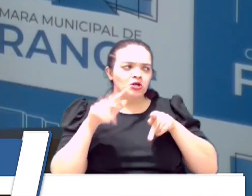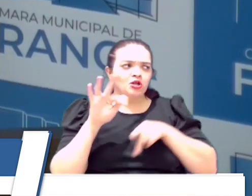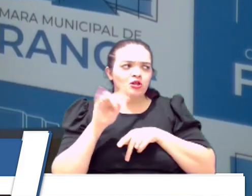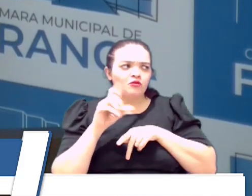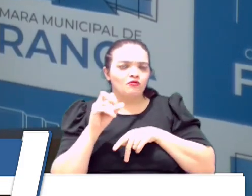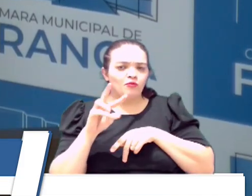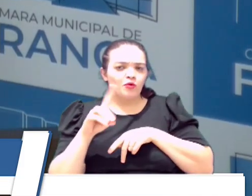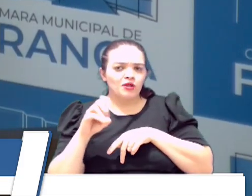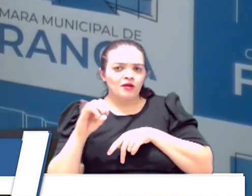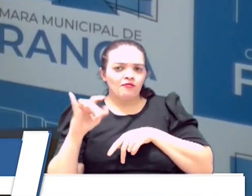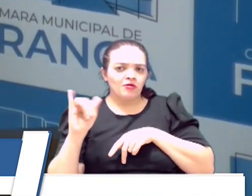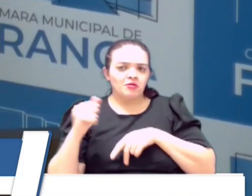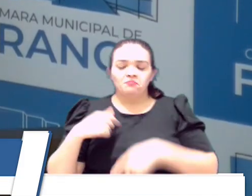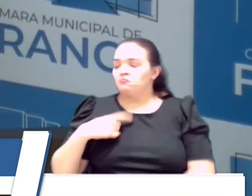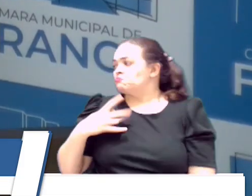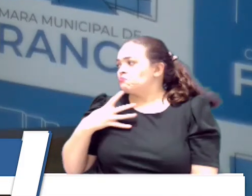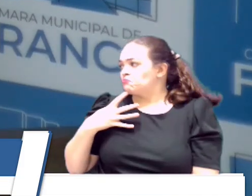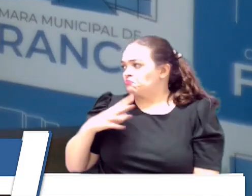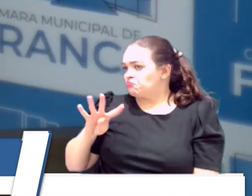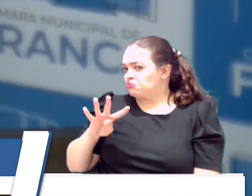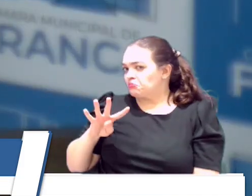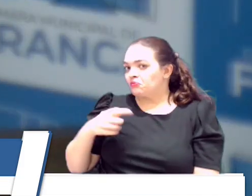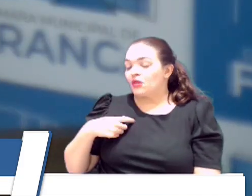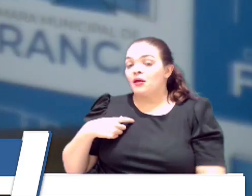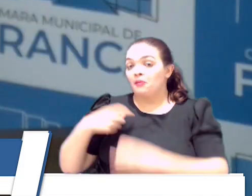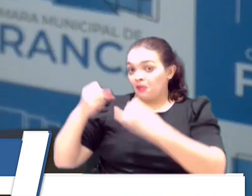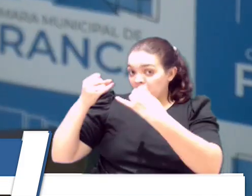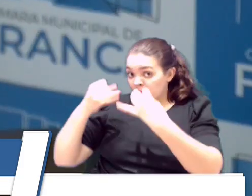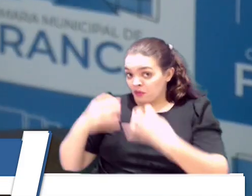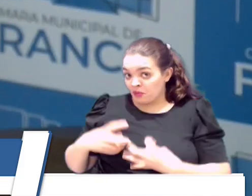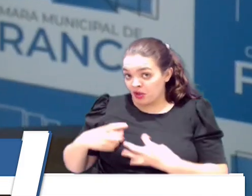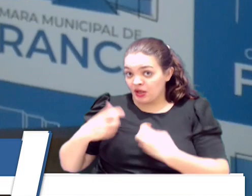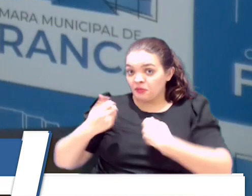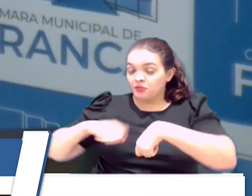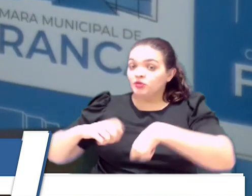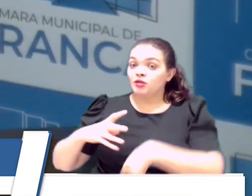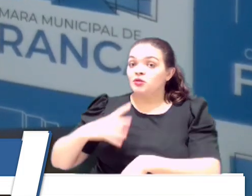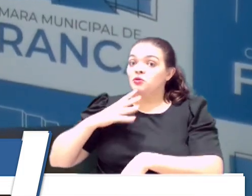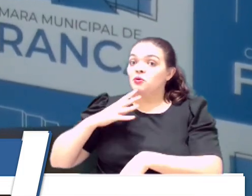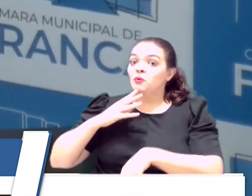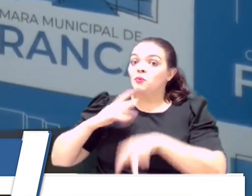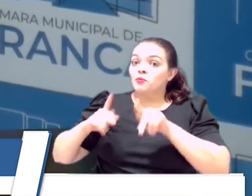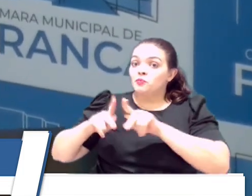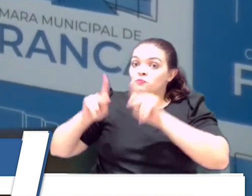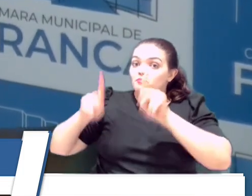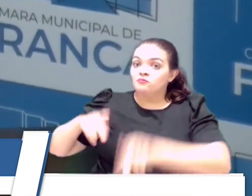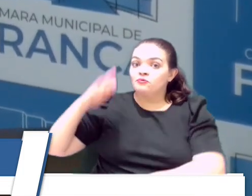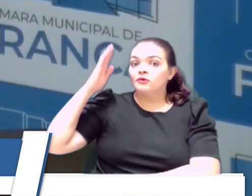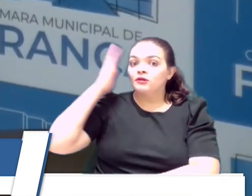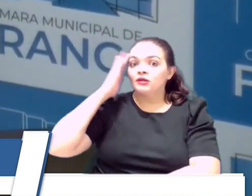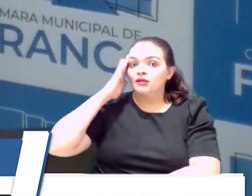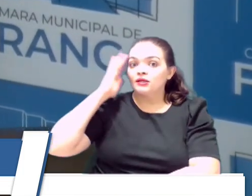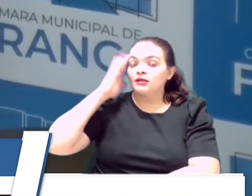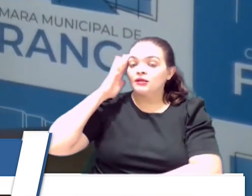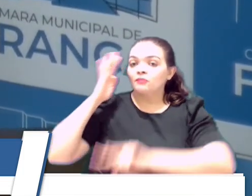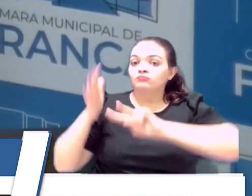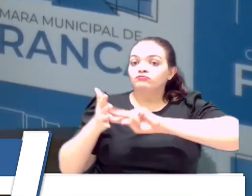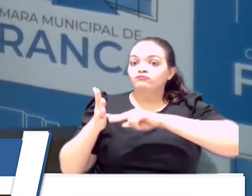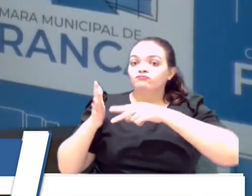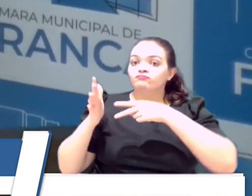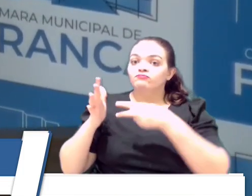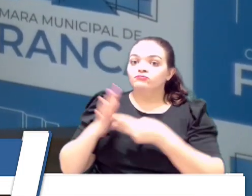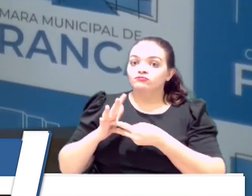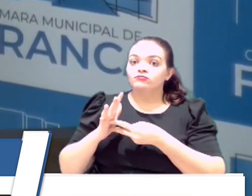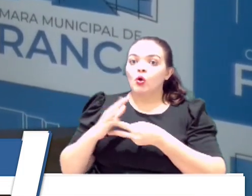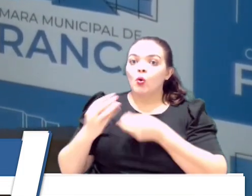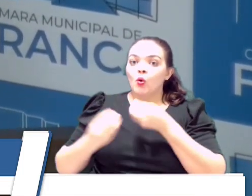conheço. Então, para falarmos da Flor da Vida, vocês têm que conhecer, saber o que é feito